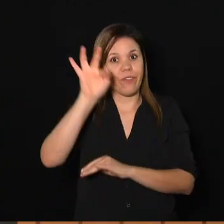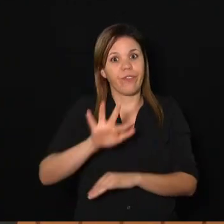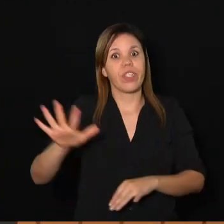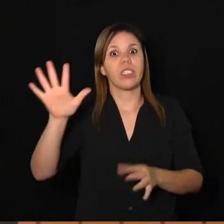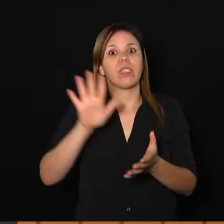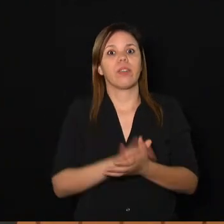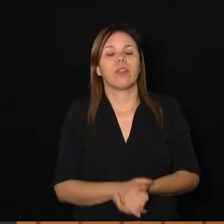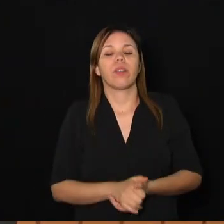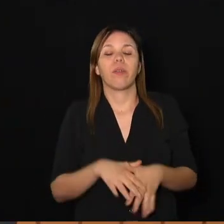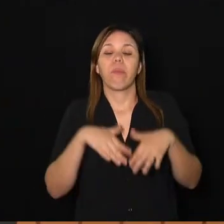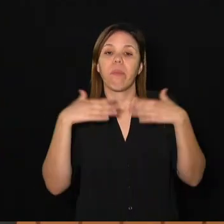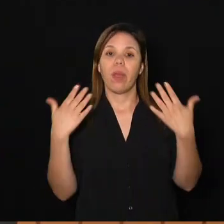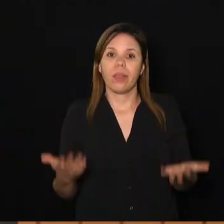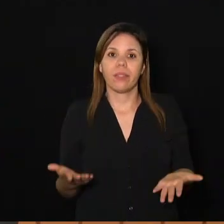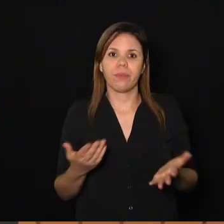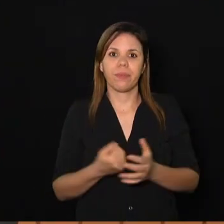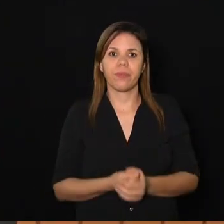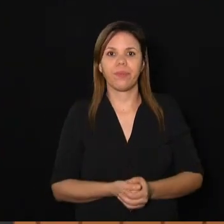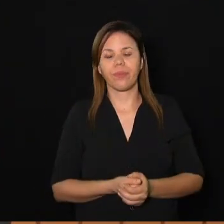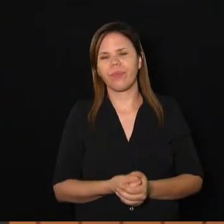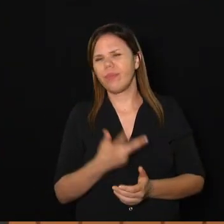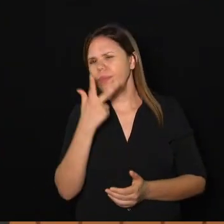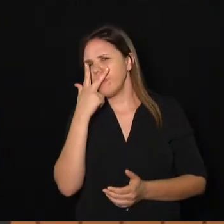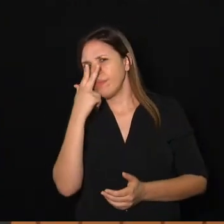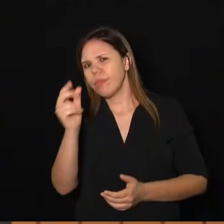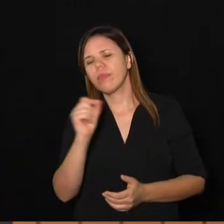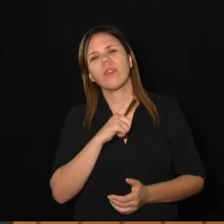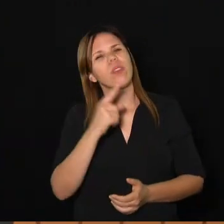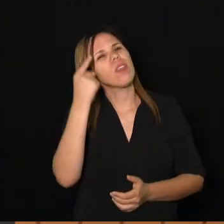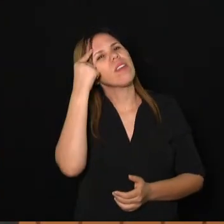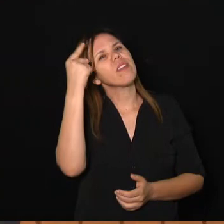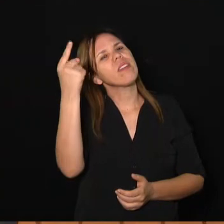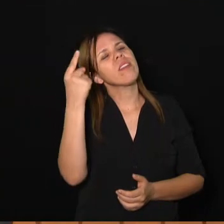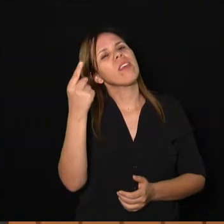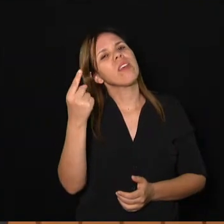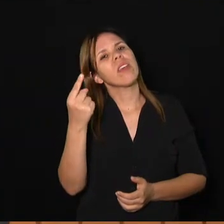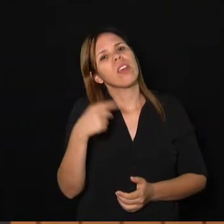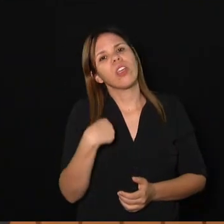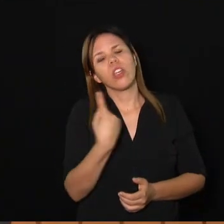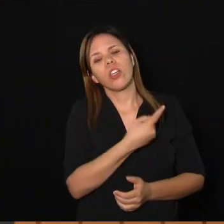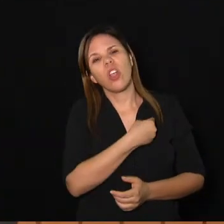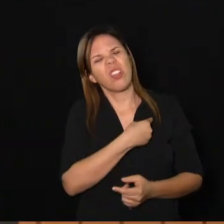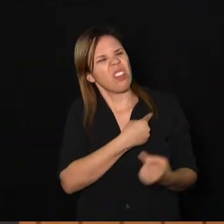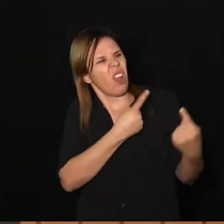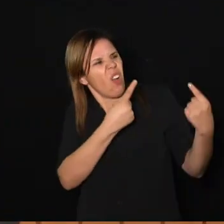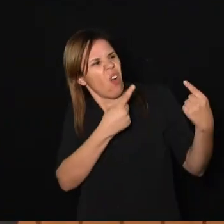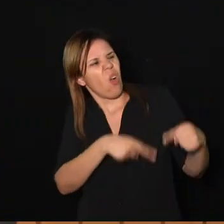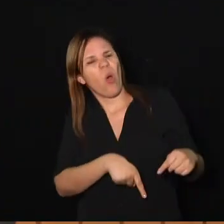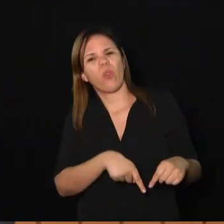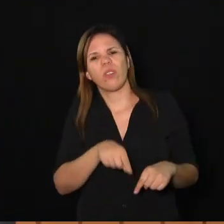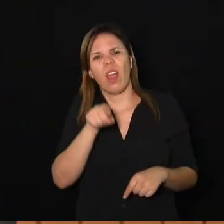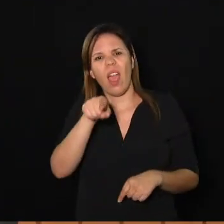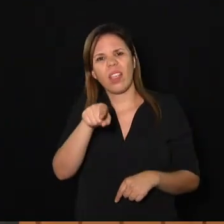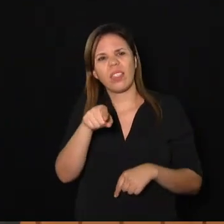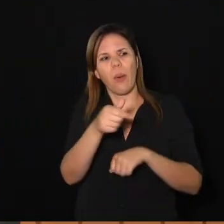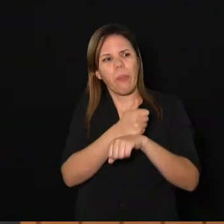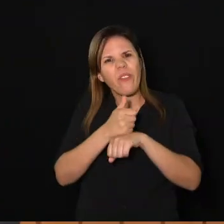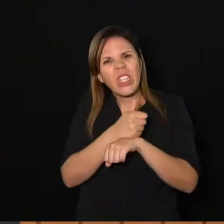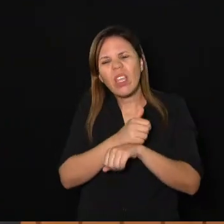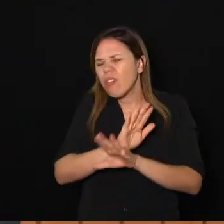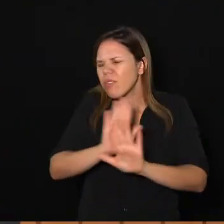por outro lado parece que há uma ideia de que nós somos contra a optometria não é isso